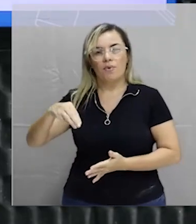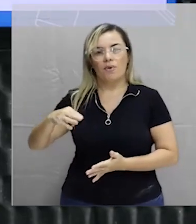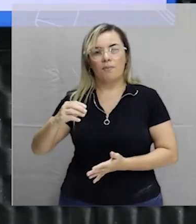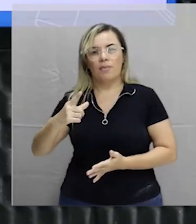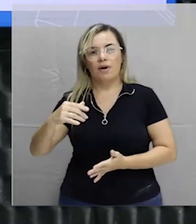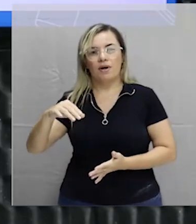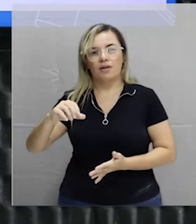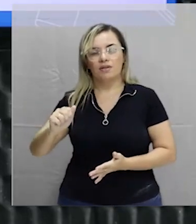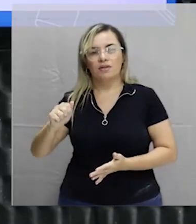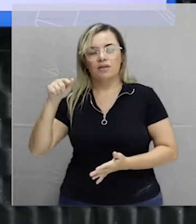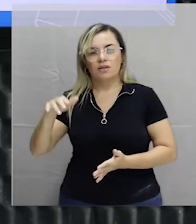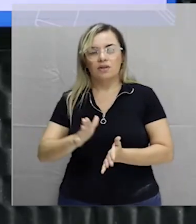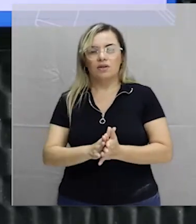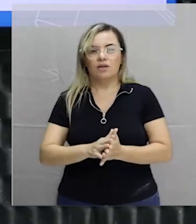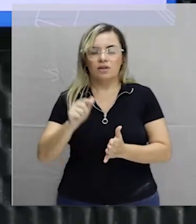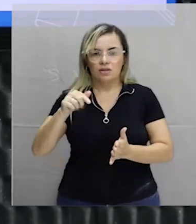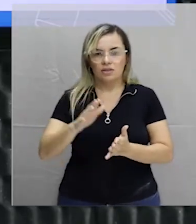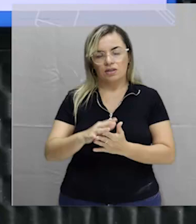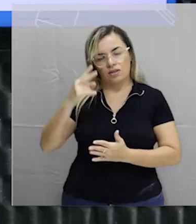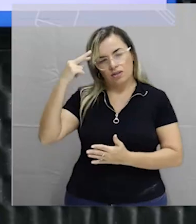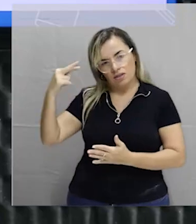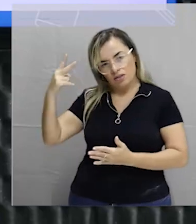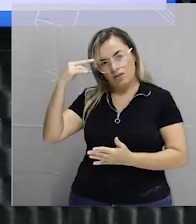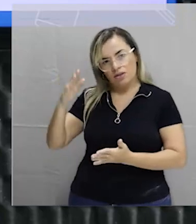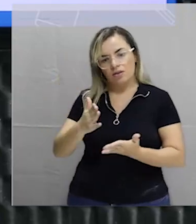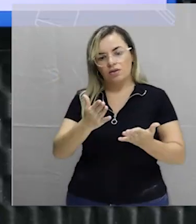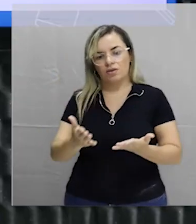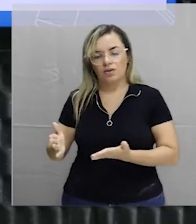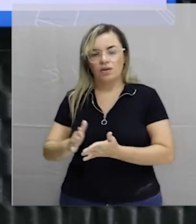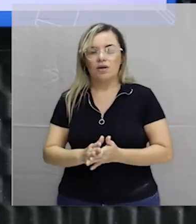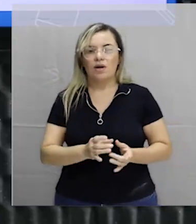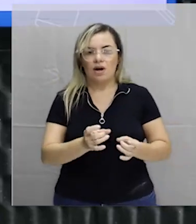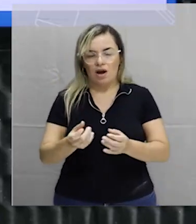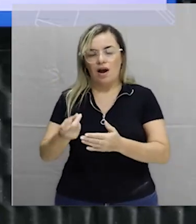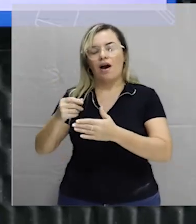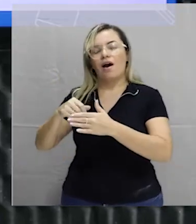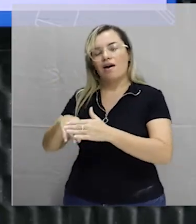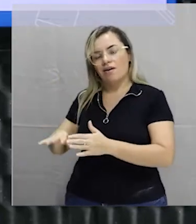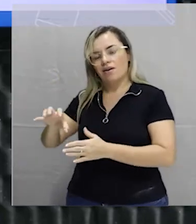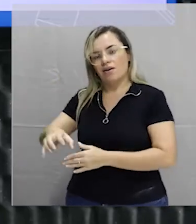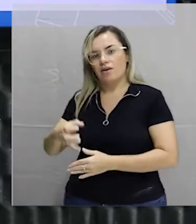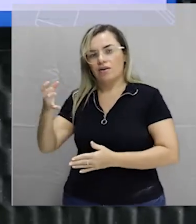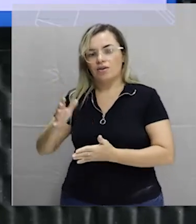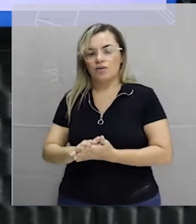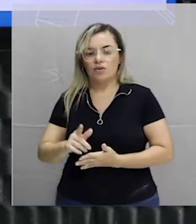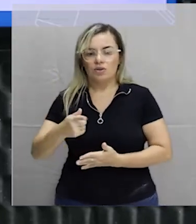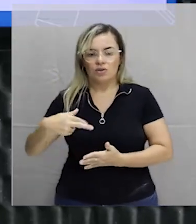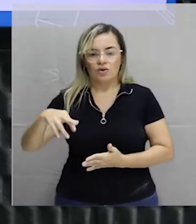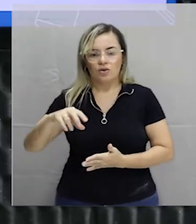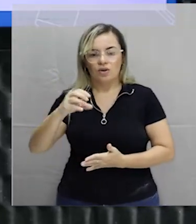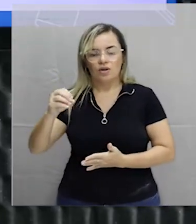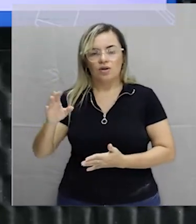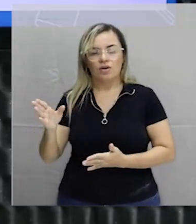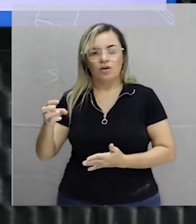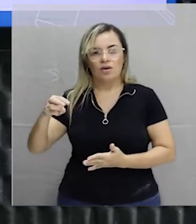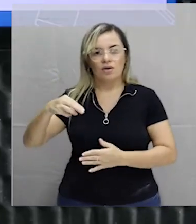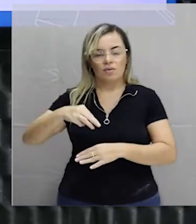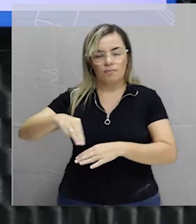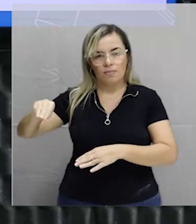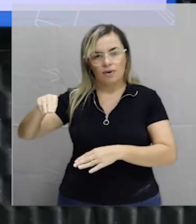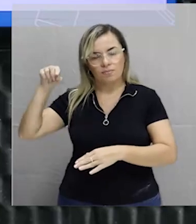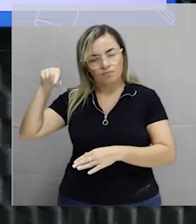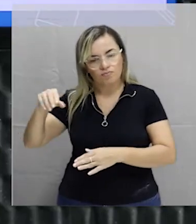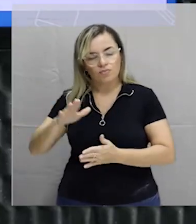de comércio da época do Marquês de Pombal, que é a companhia de comércio do Grão-Pará e Maranhão. Então, para alguns, o que se tem